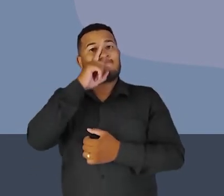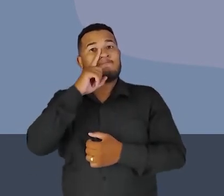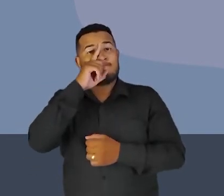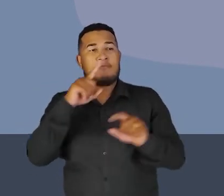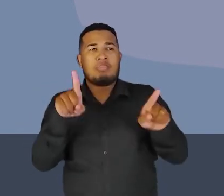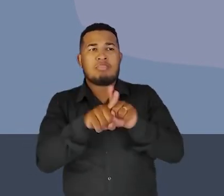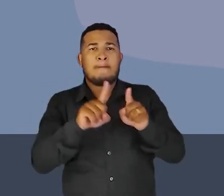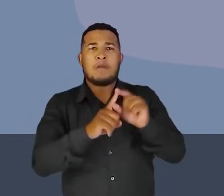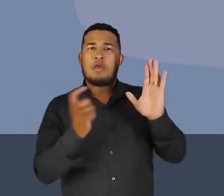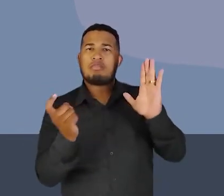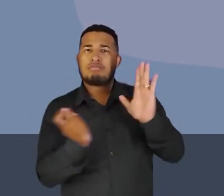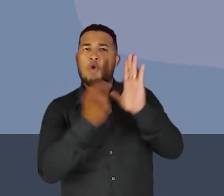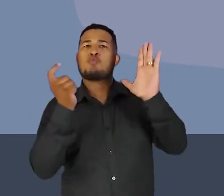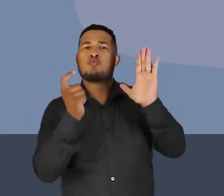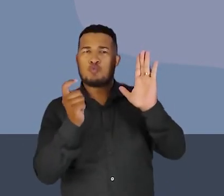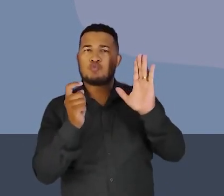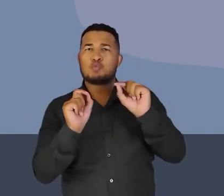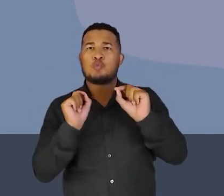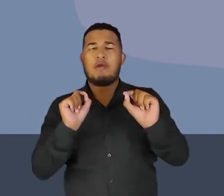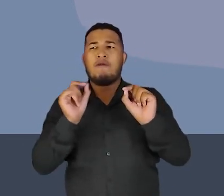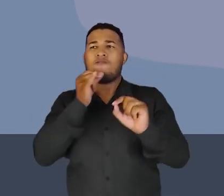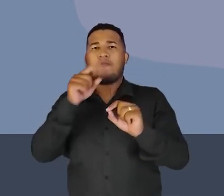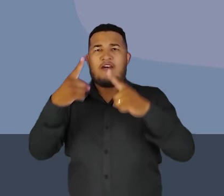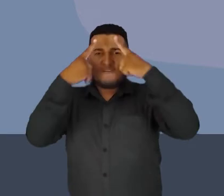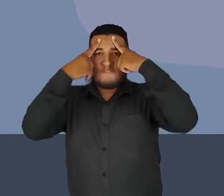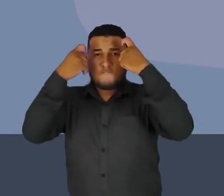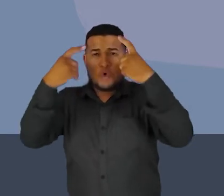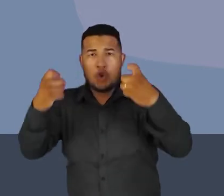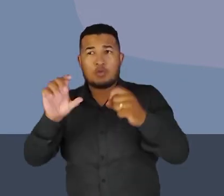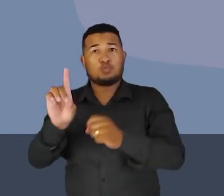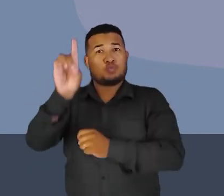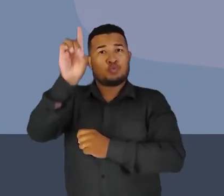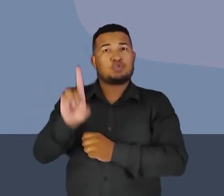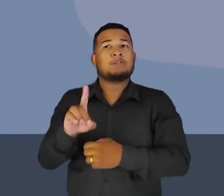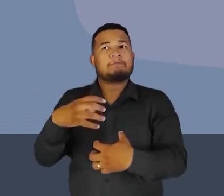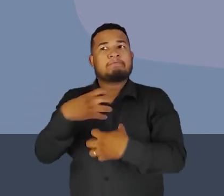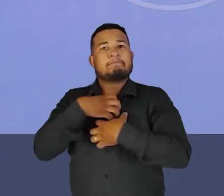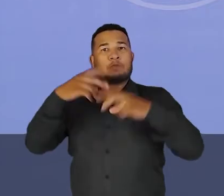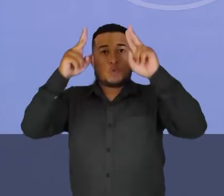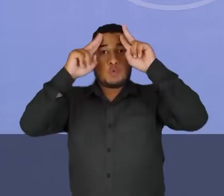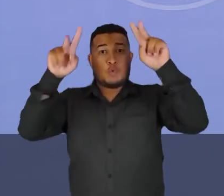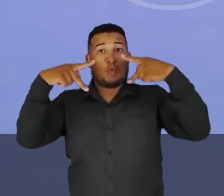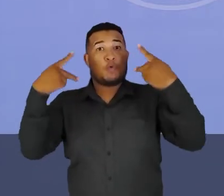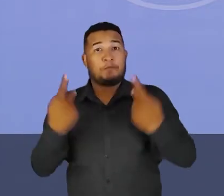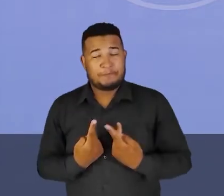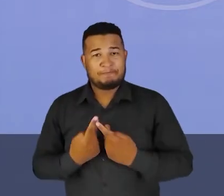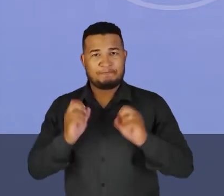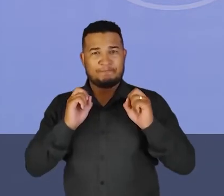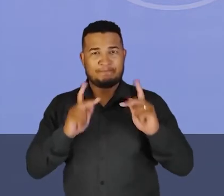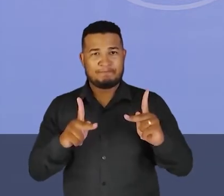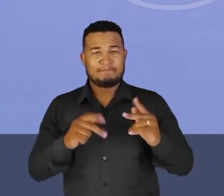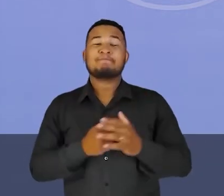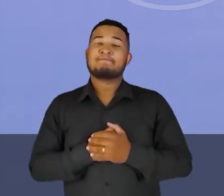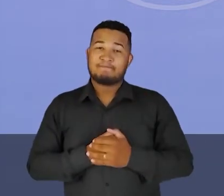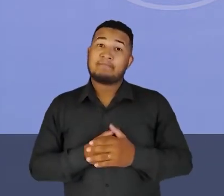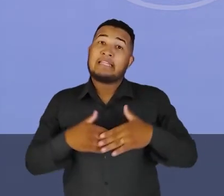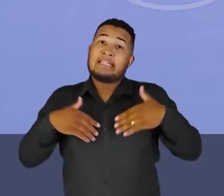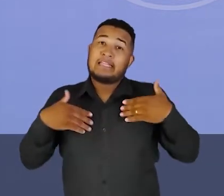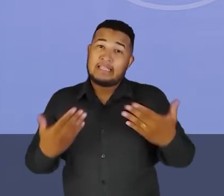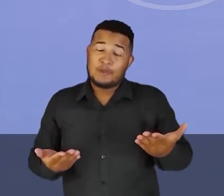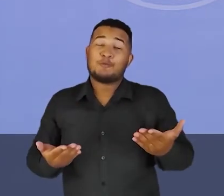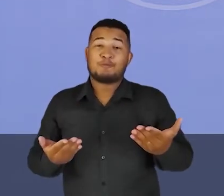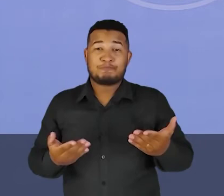de denúncias de violações de direitos humanos, ok?